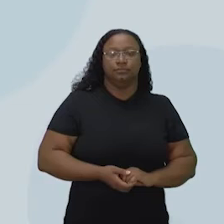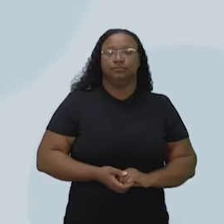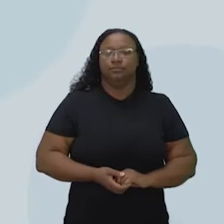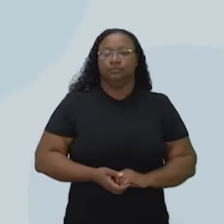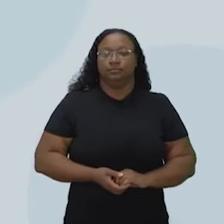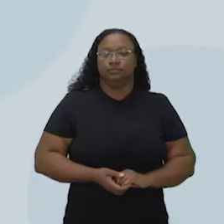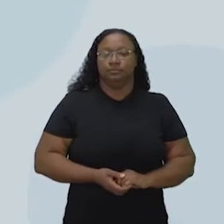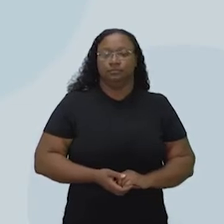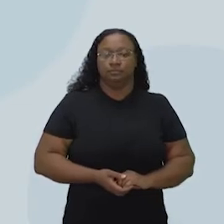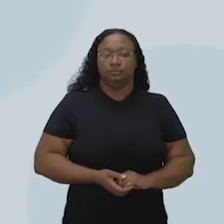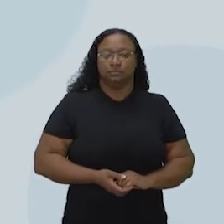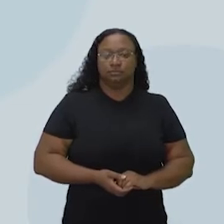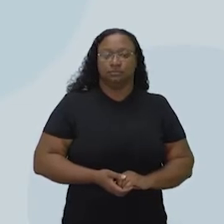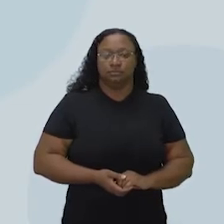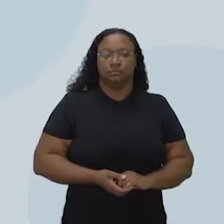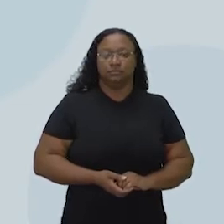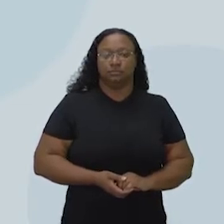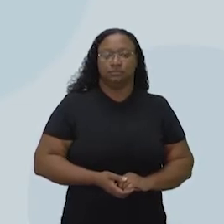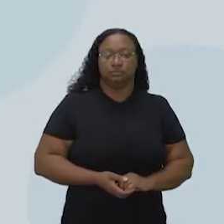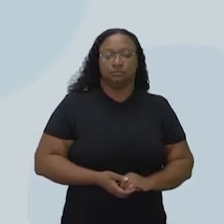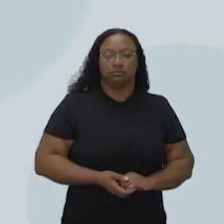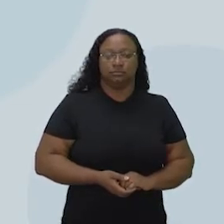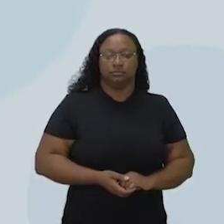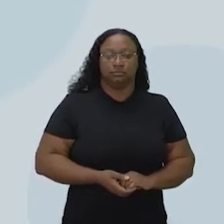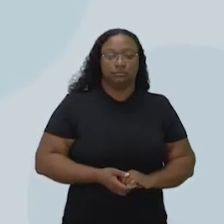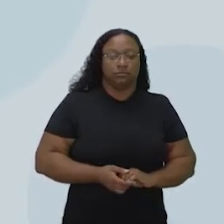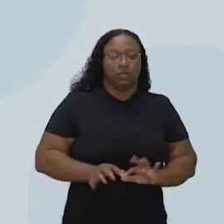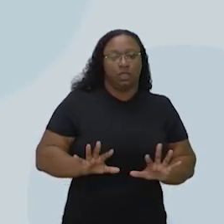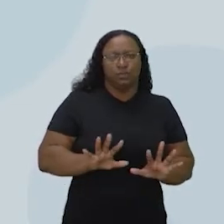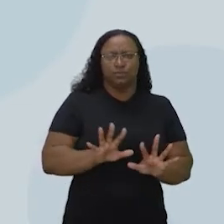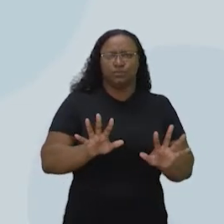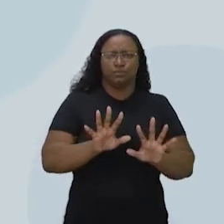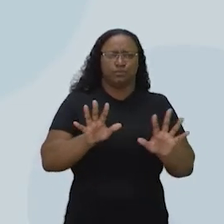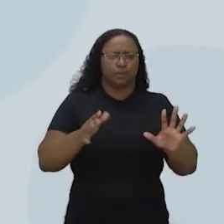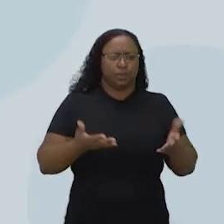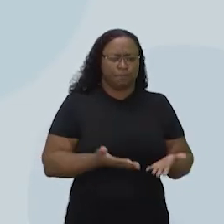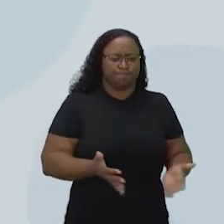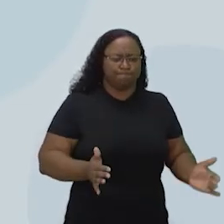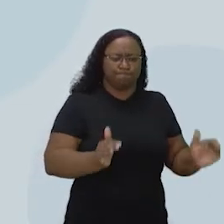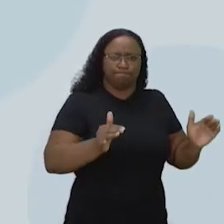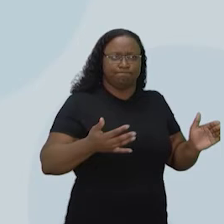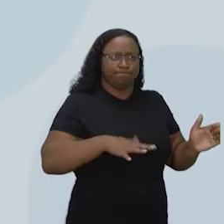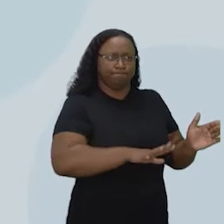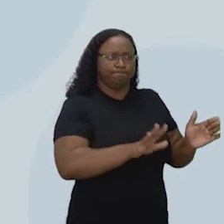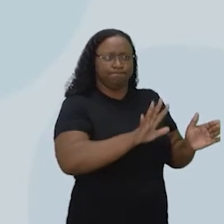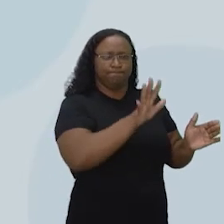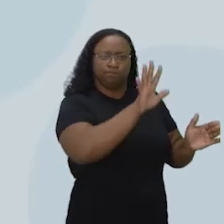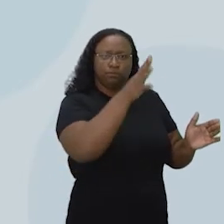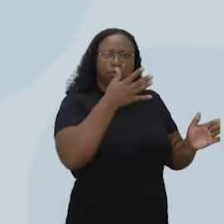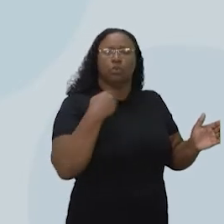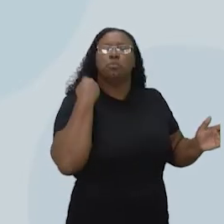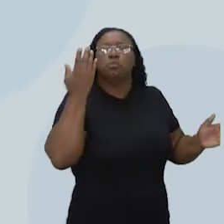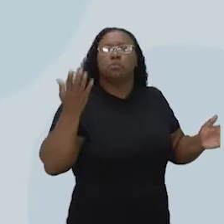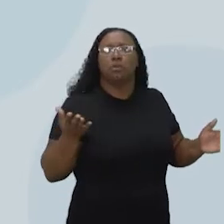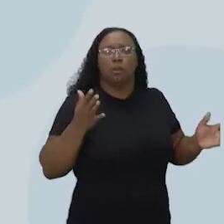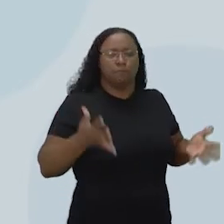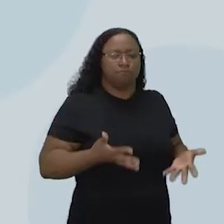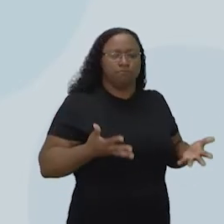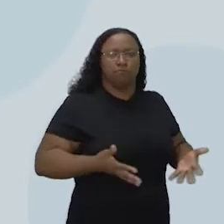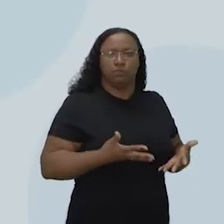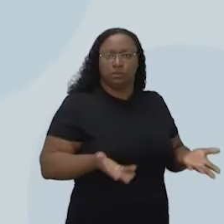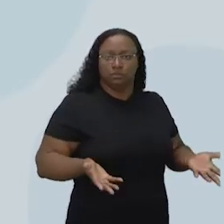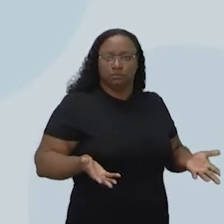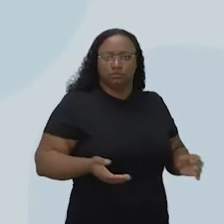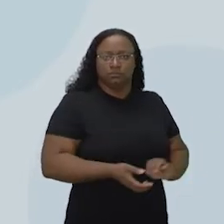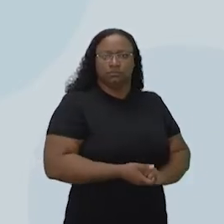Para pensar aí dentro do fluxo de ar dentro do equipamento. E qual que é o produto, né, da gaseificação?